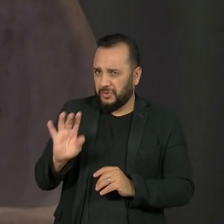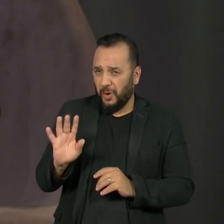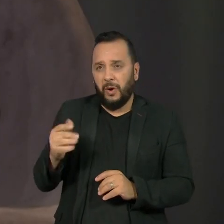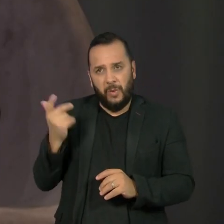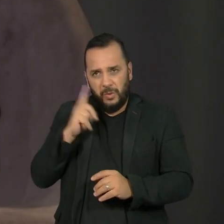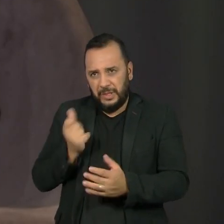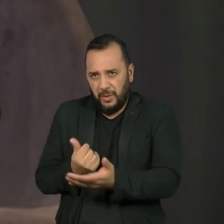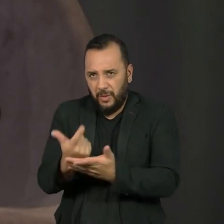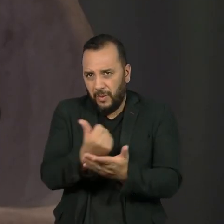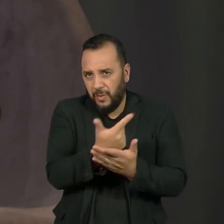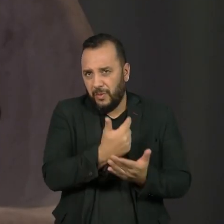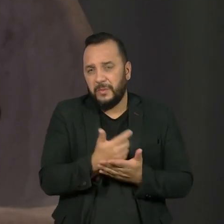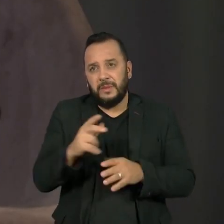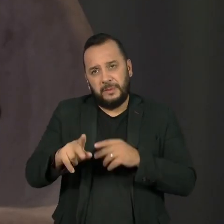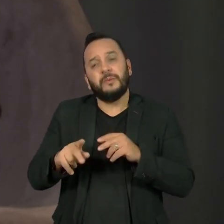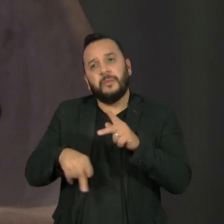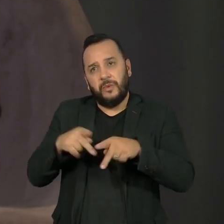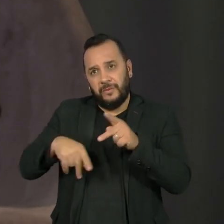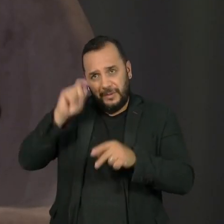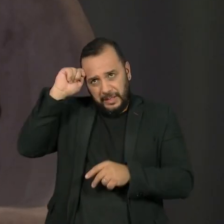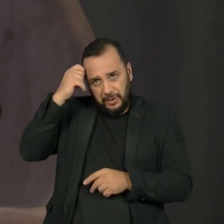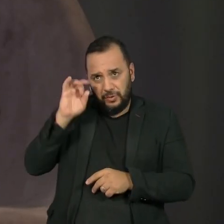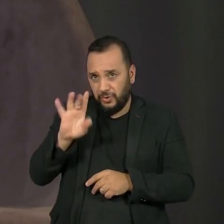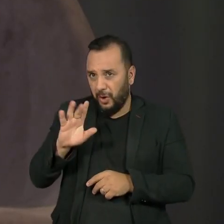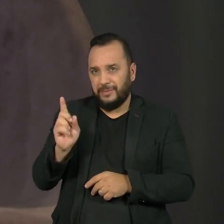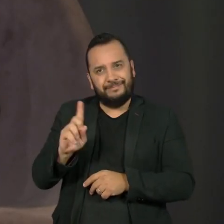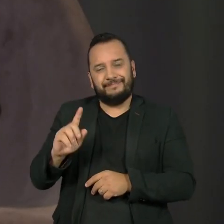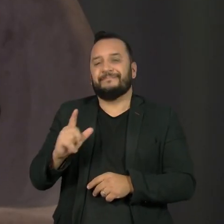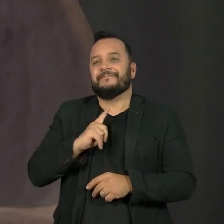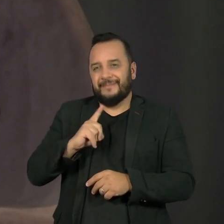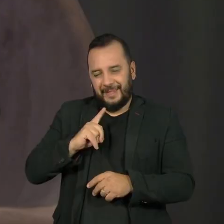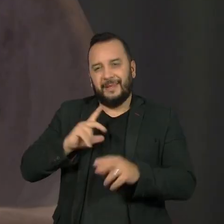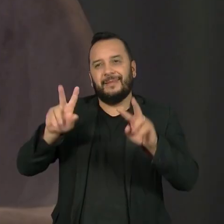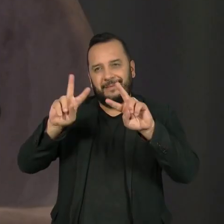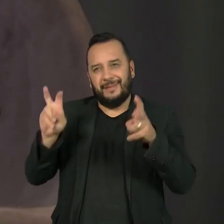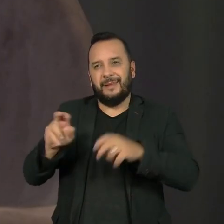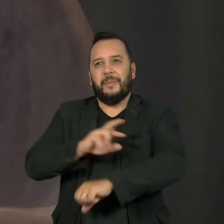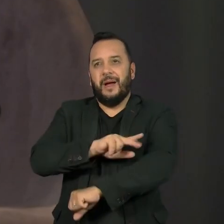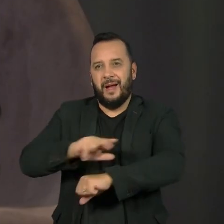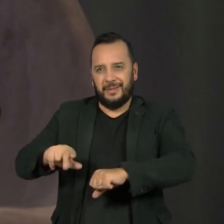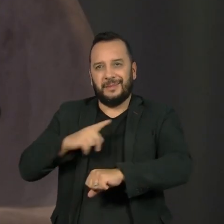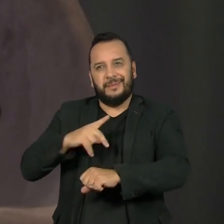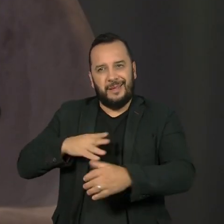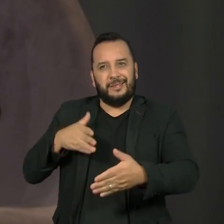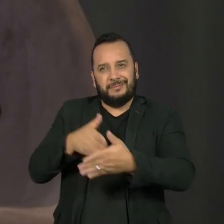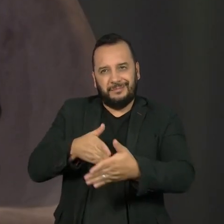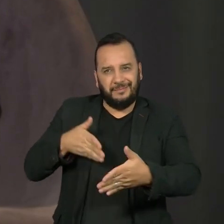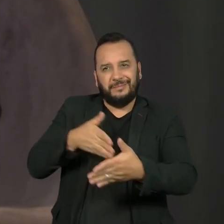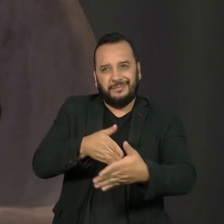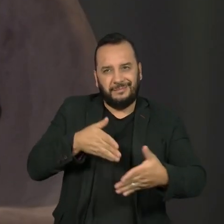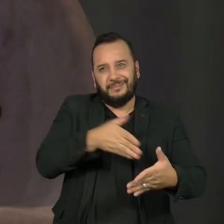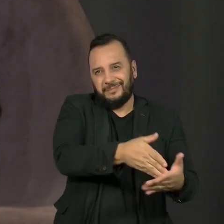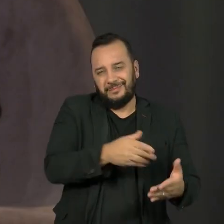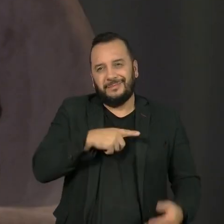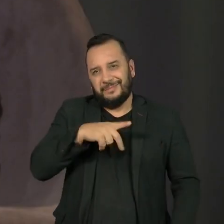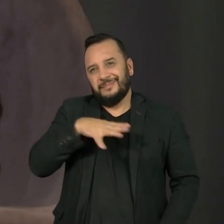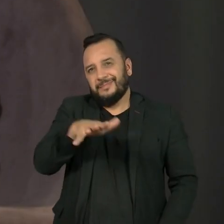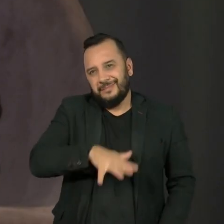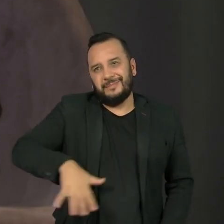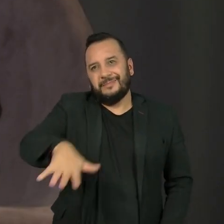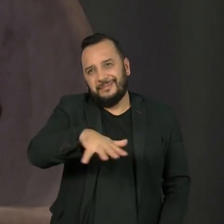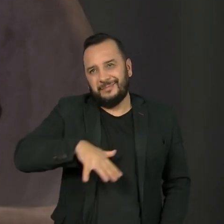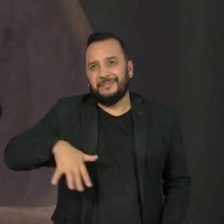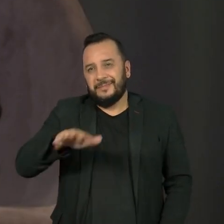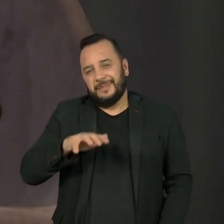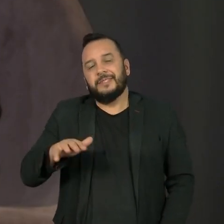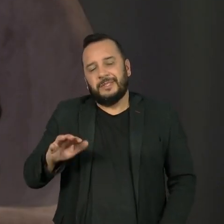compra das pessoas negras, infelizmente. A barreira racial é uma barreira que continua se interpondo muito nesse cenário e infelizmente